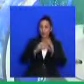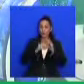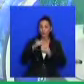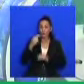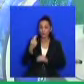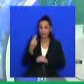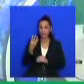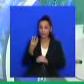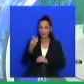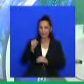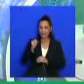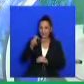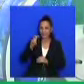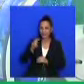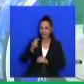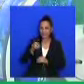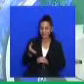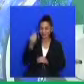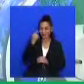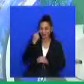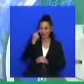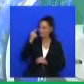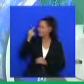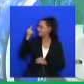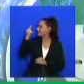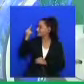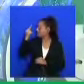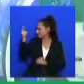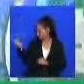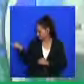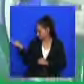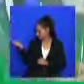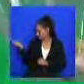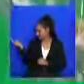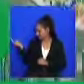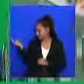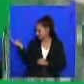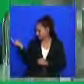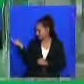concurso 2485. Valendo!